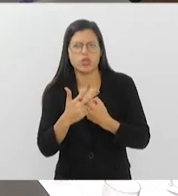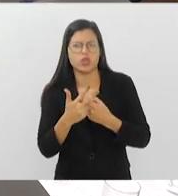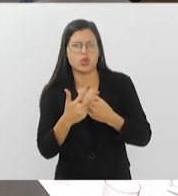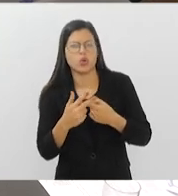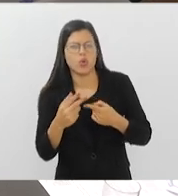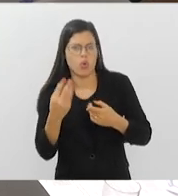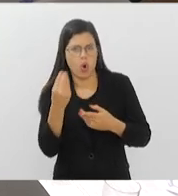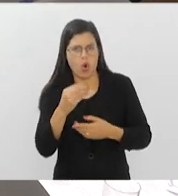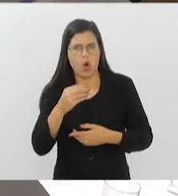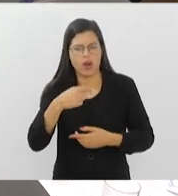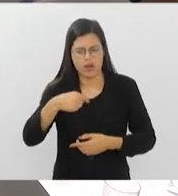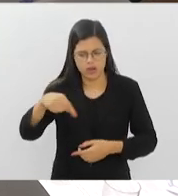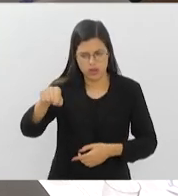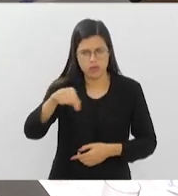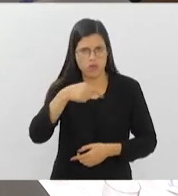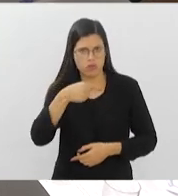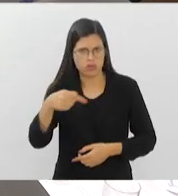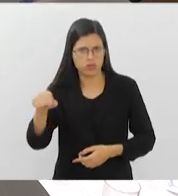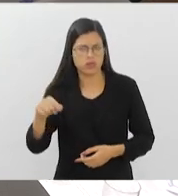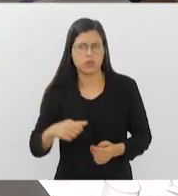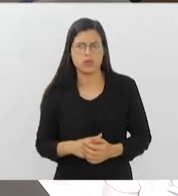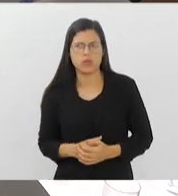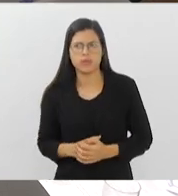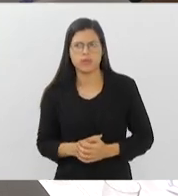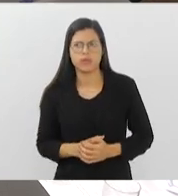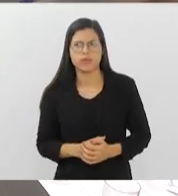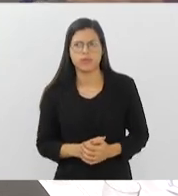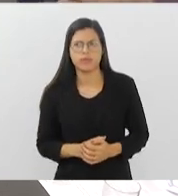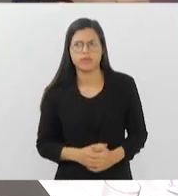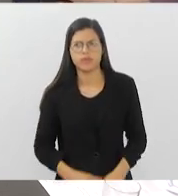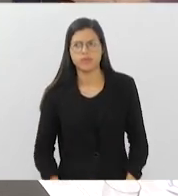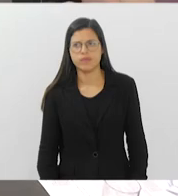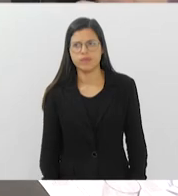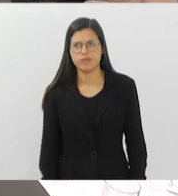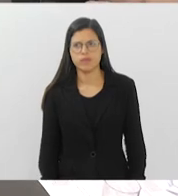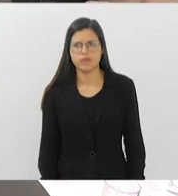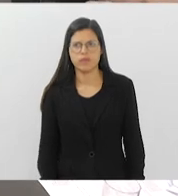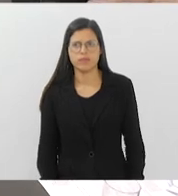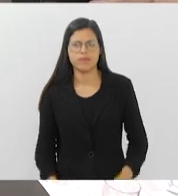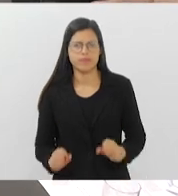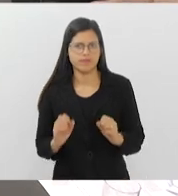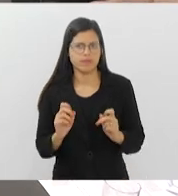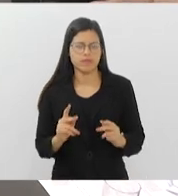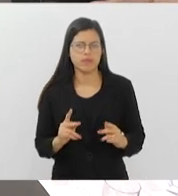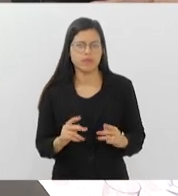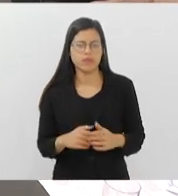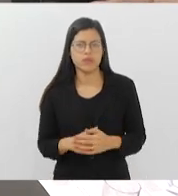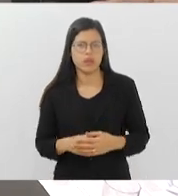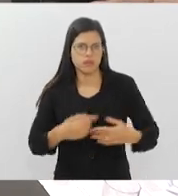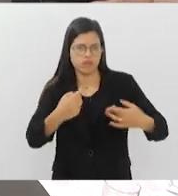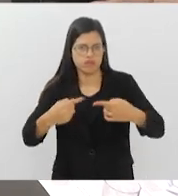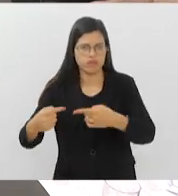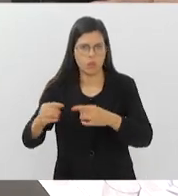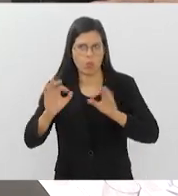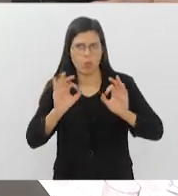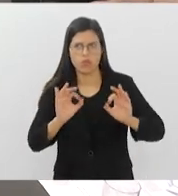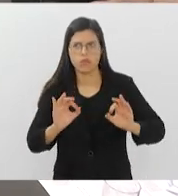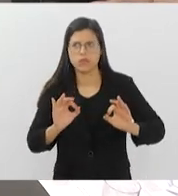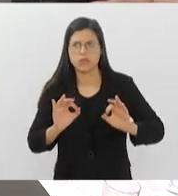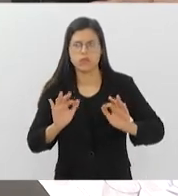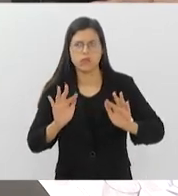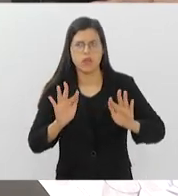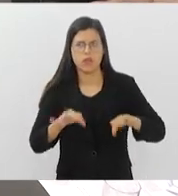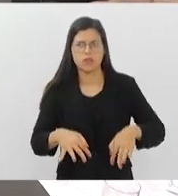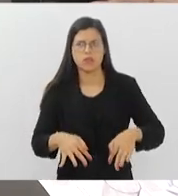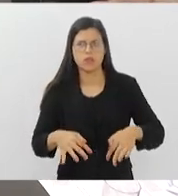volta. Emenda ioiô. Vai e volta. Vice-versa. Então, não havendo quem queira discutir, não vou